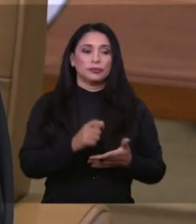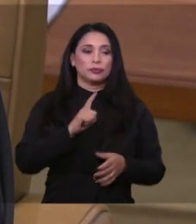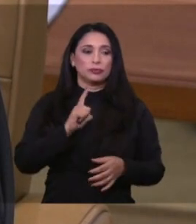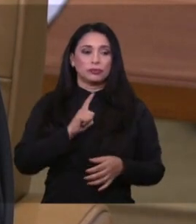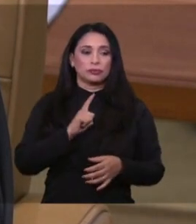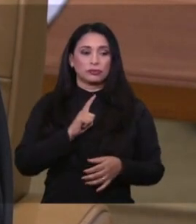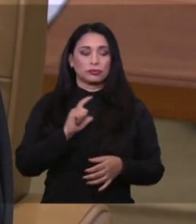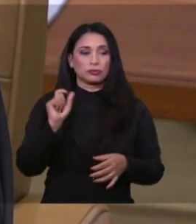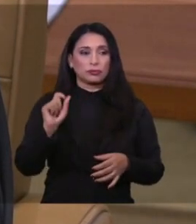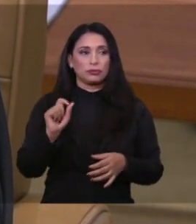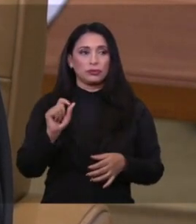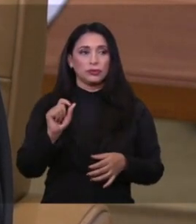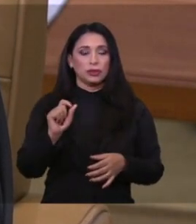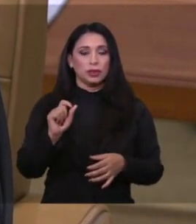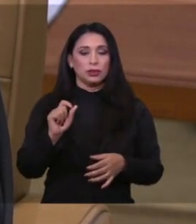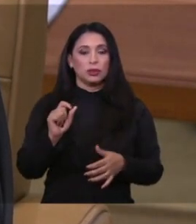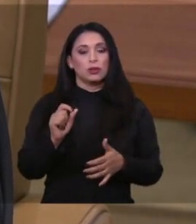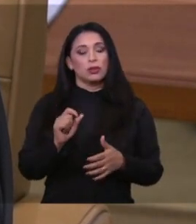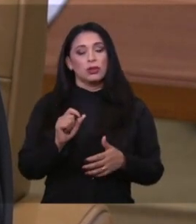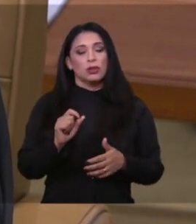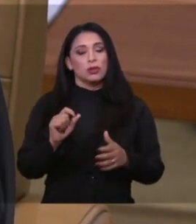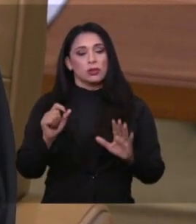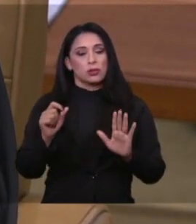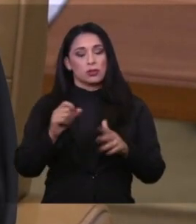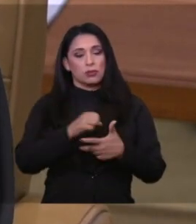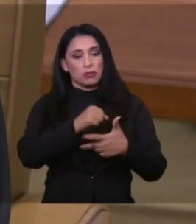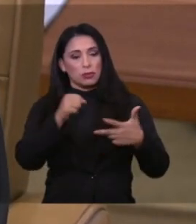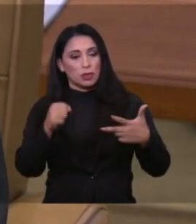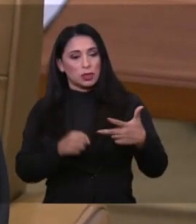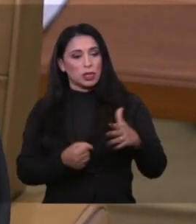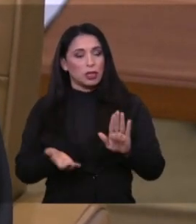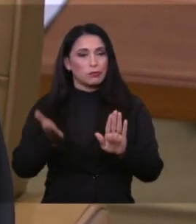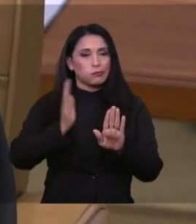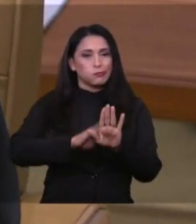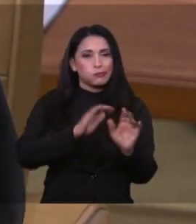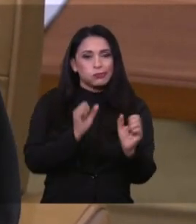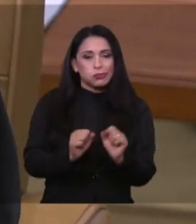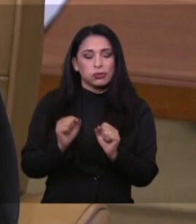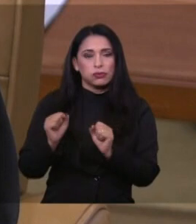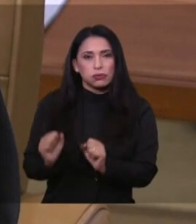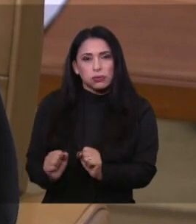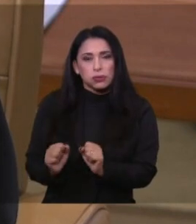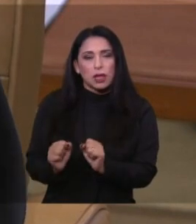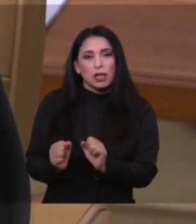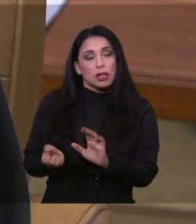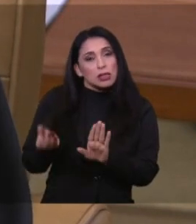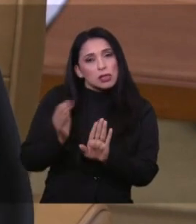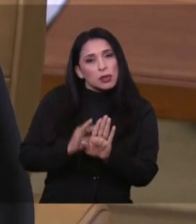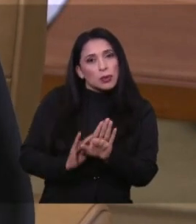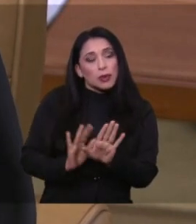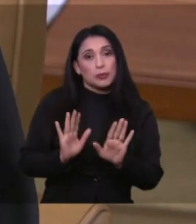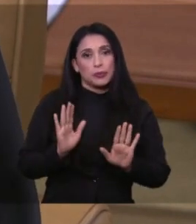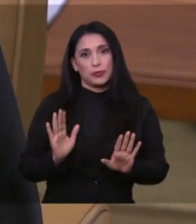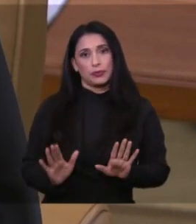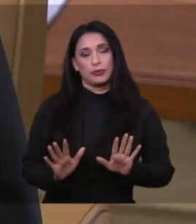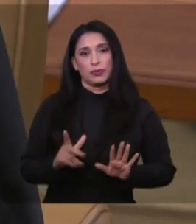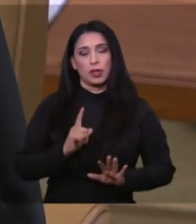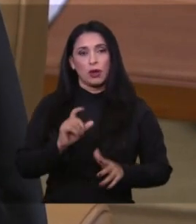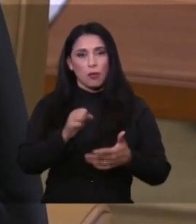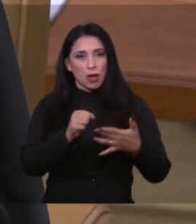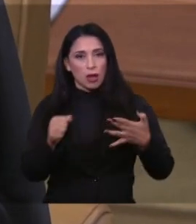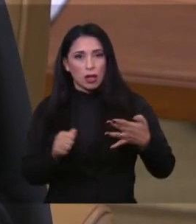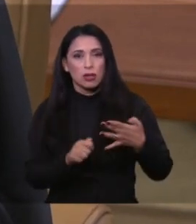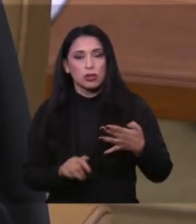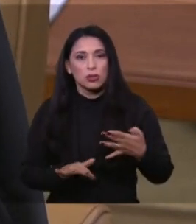procedimentos advindos da teoria dos poderes implícitos, dos checks and balances. Com efeito, a